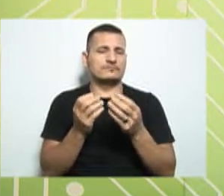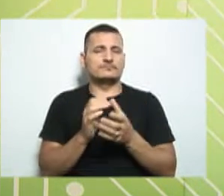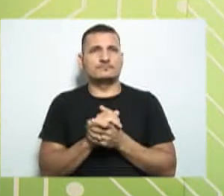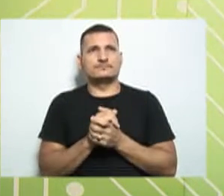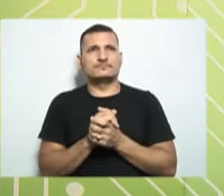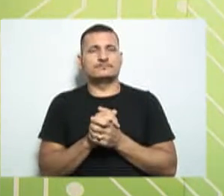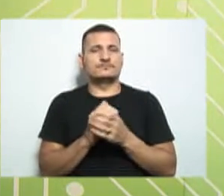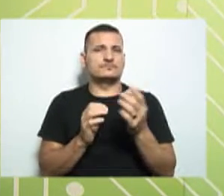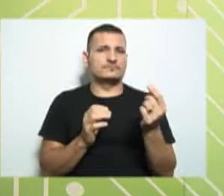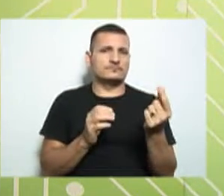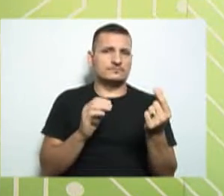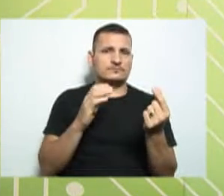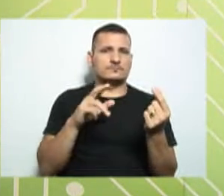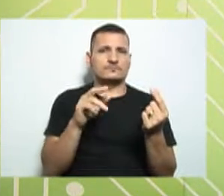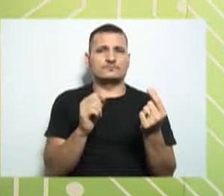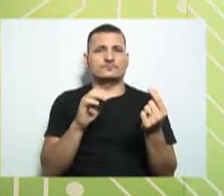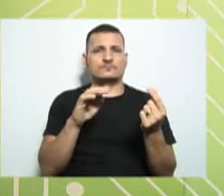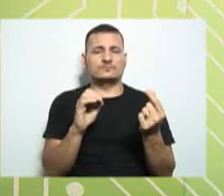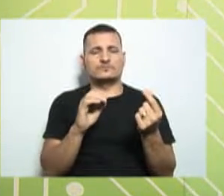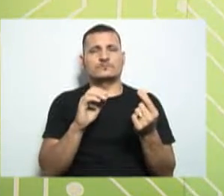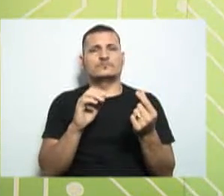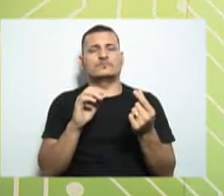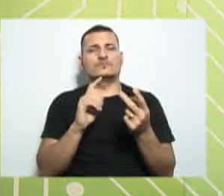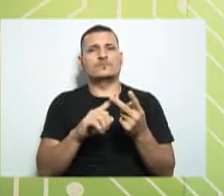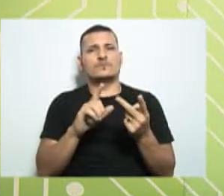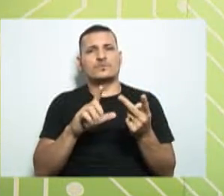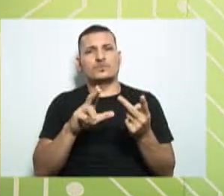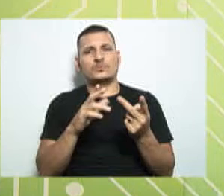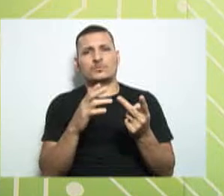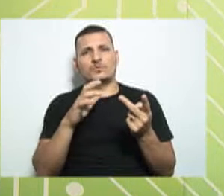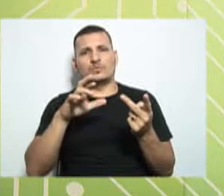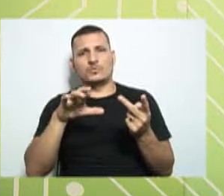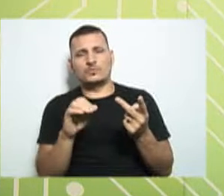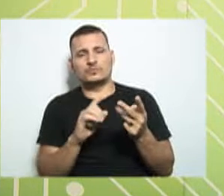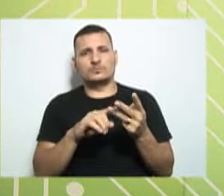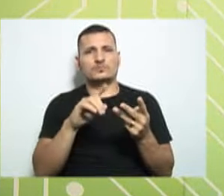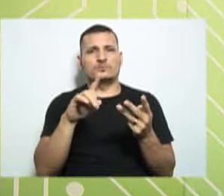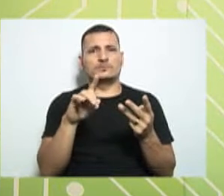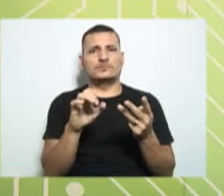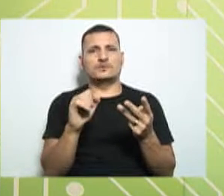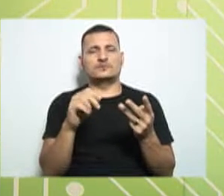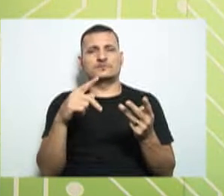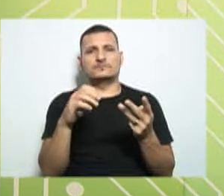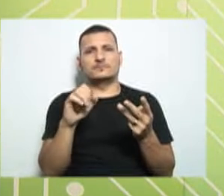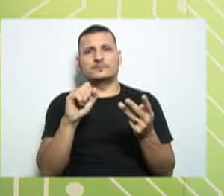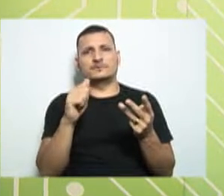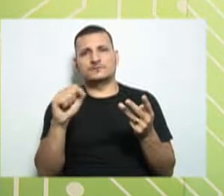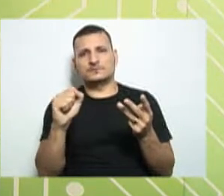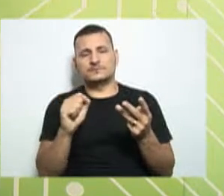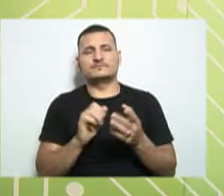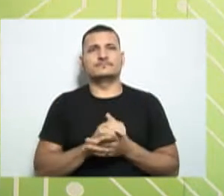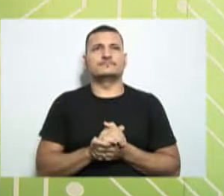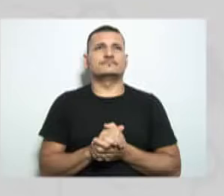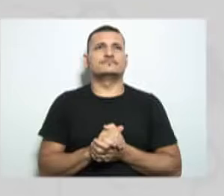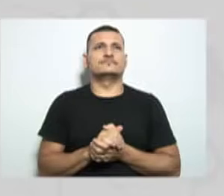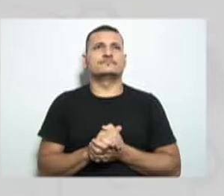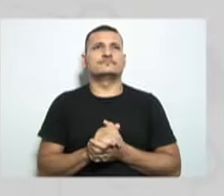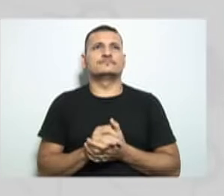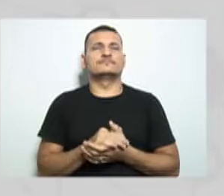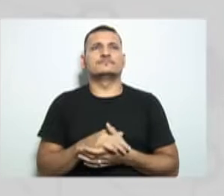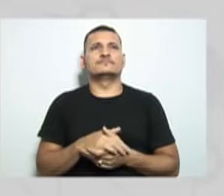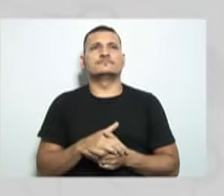o custo, mais o lucro, mais as despesas variáveis. Nós vamos ver a fundo como funciona cada um. Voltando lá no slide.